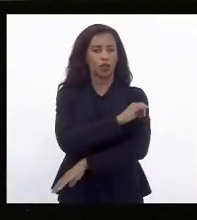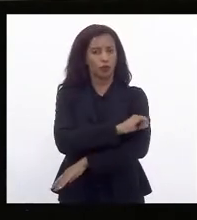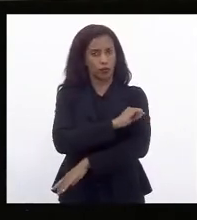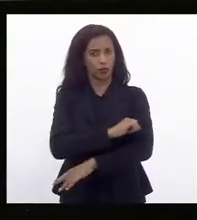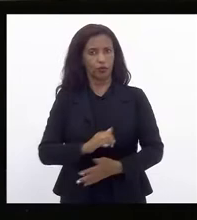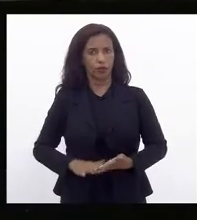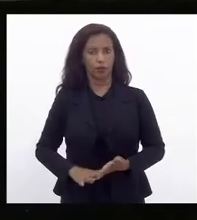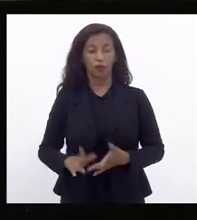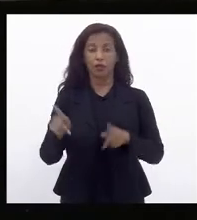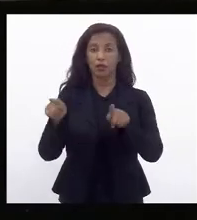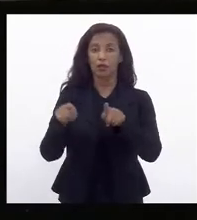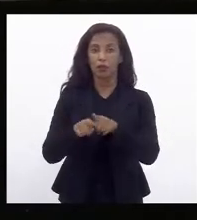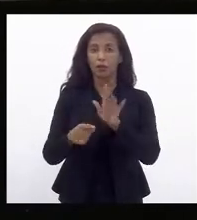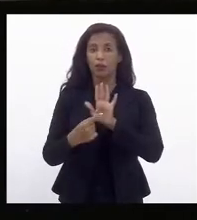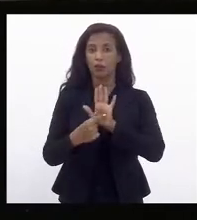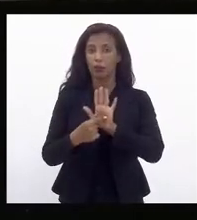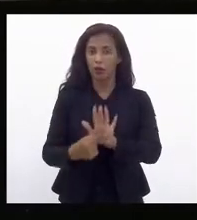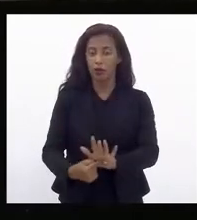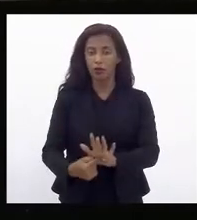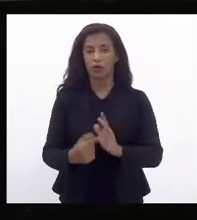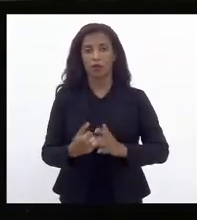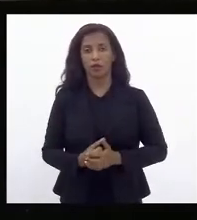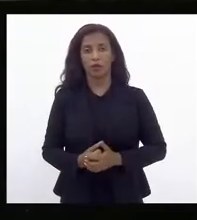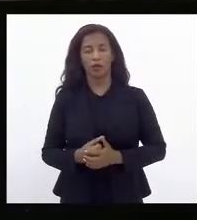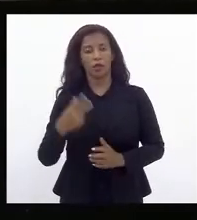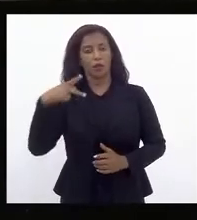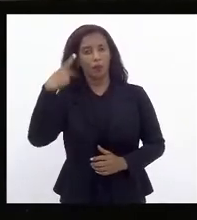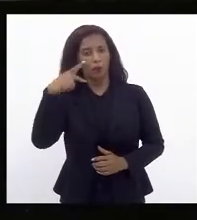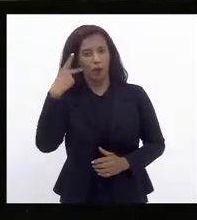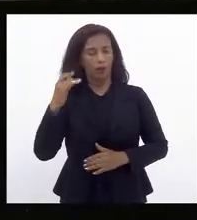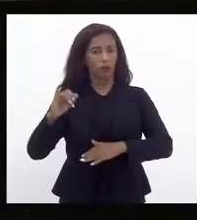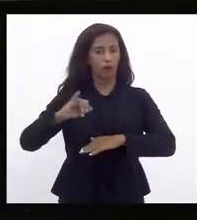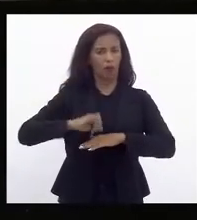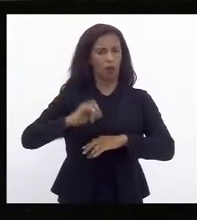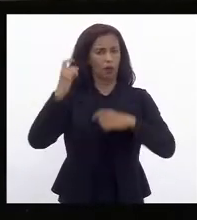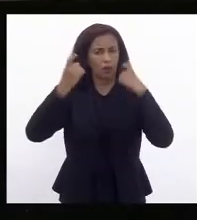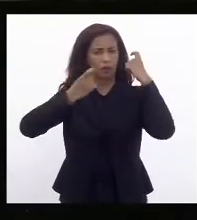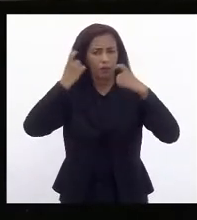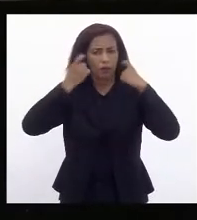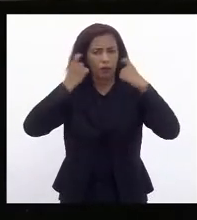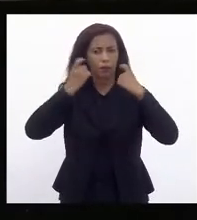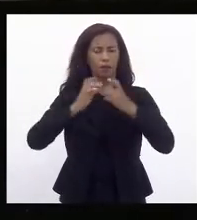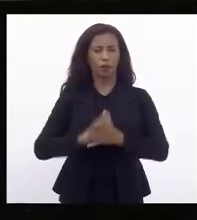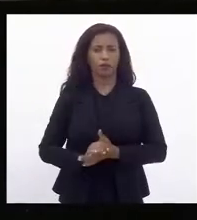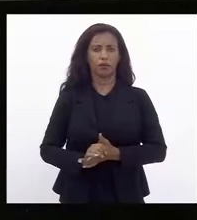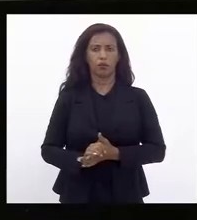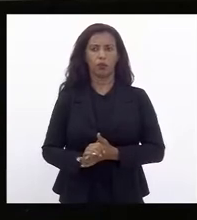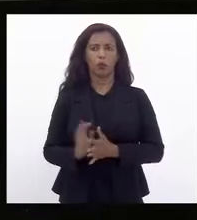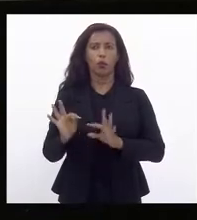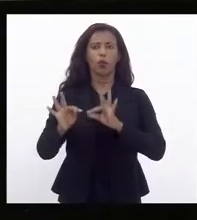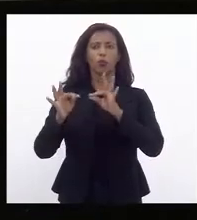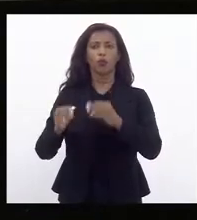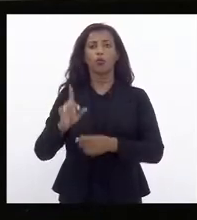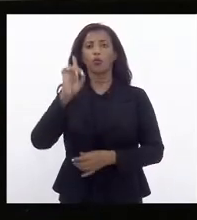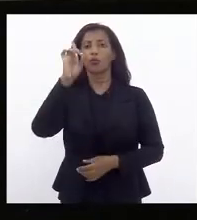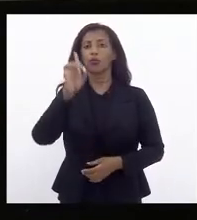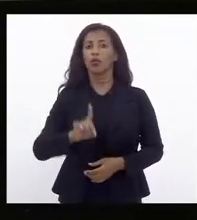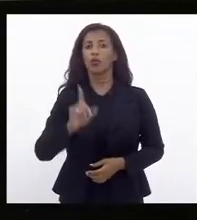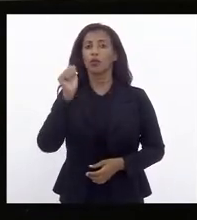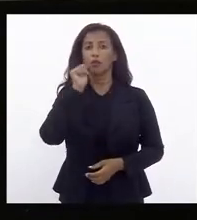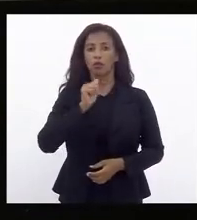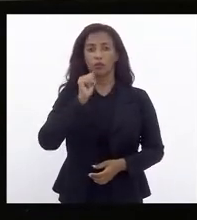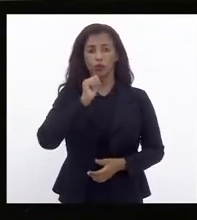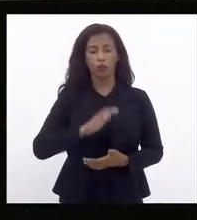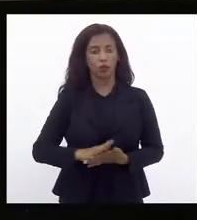Janeiro e, ao mesmo tempo, mostrar que o Parlamento Fluminense está preocupado com as questões que dizem direito aos direitos das